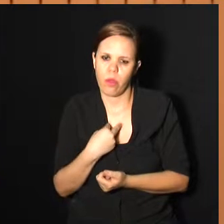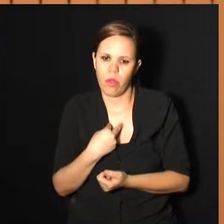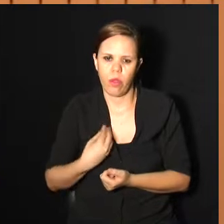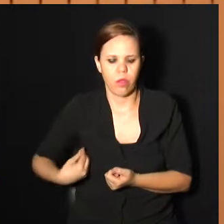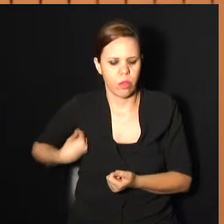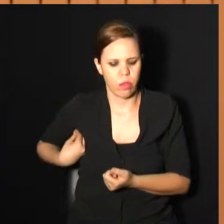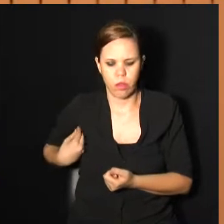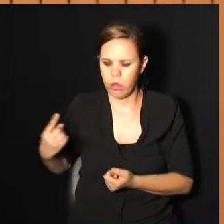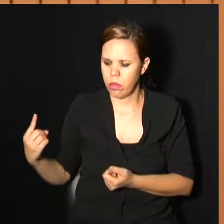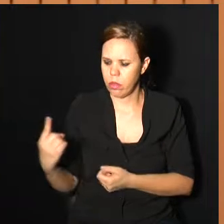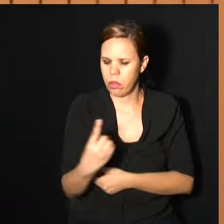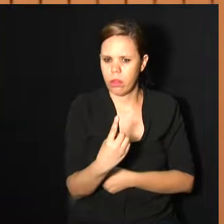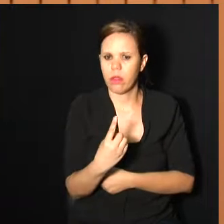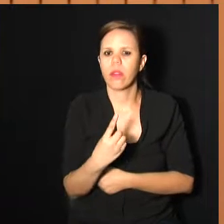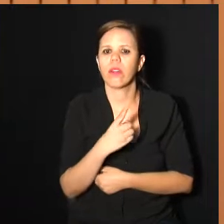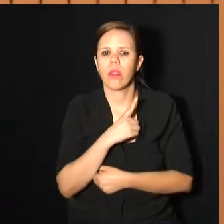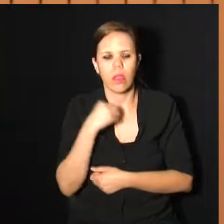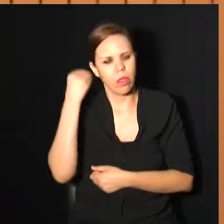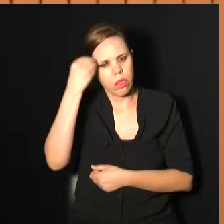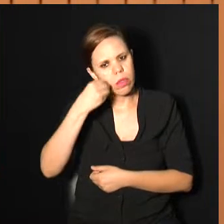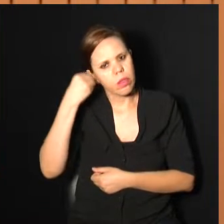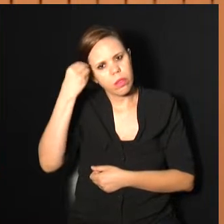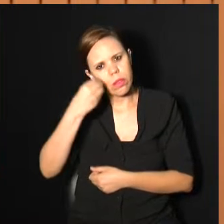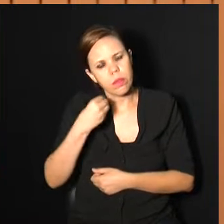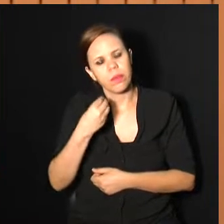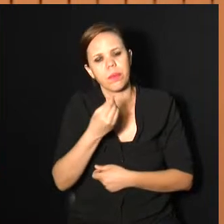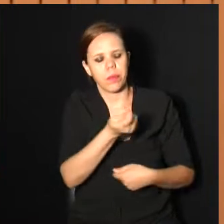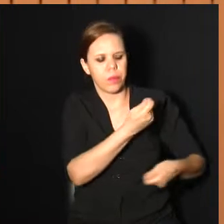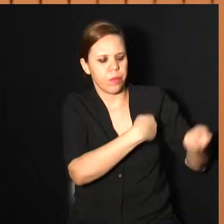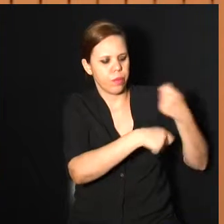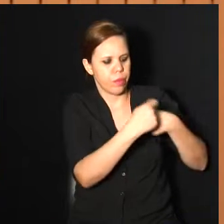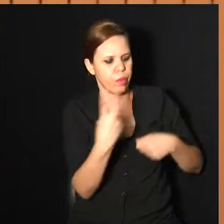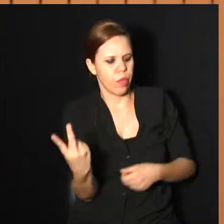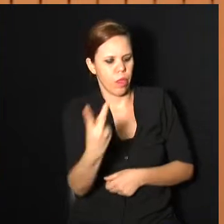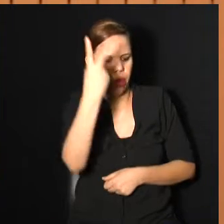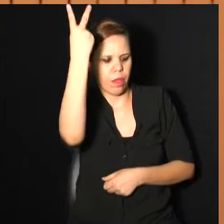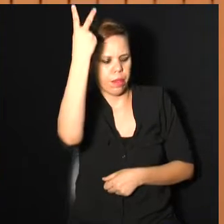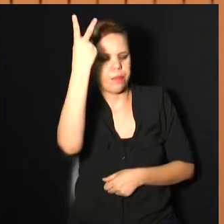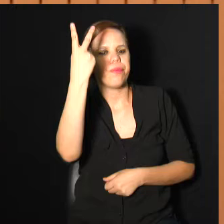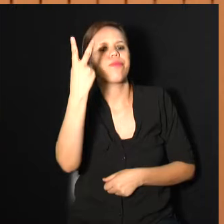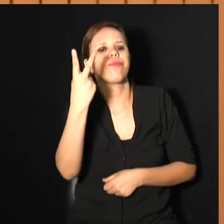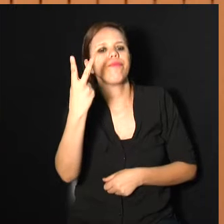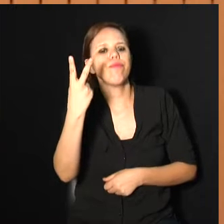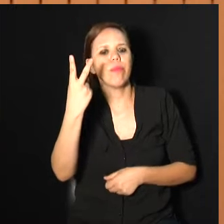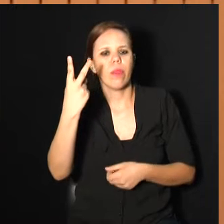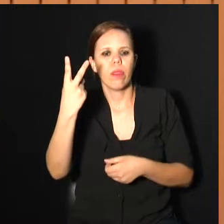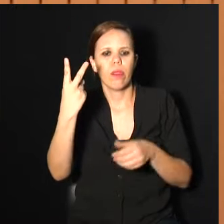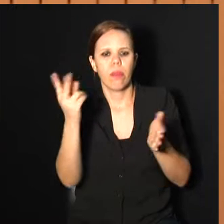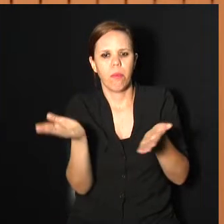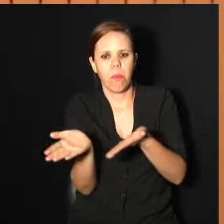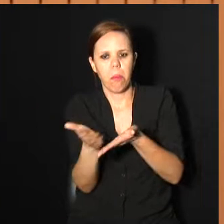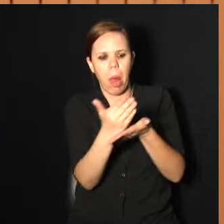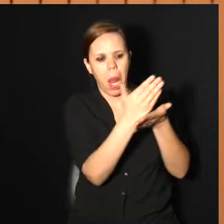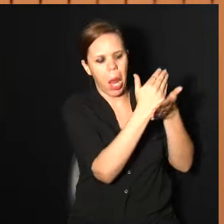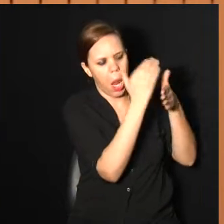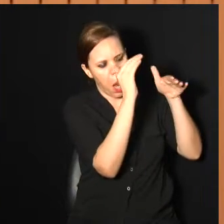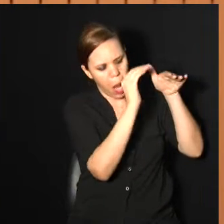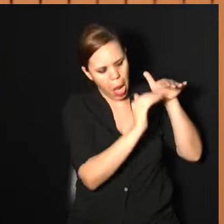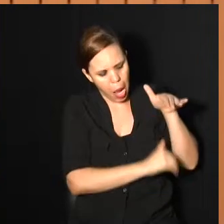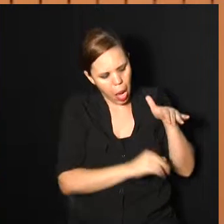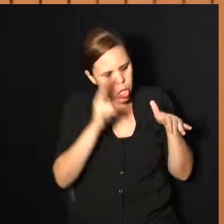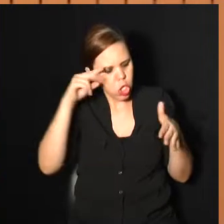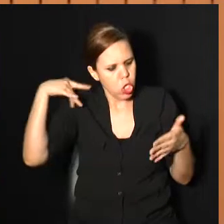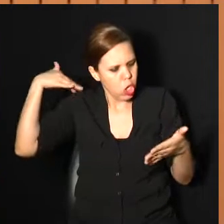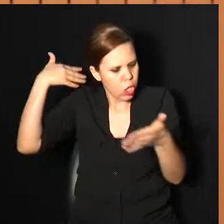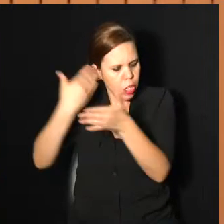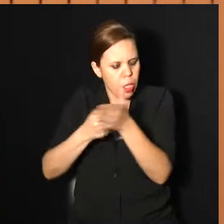presente. Tem larga experiência em organização, gestão e valorização de arquivos históricos e em elaboração e execução